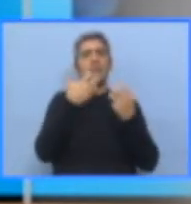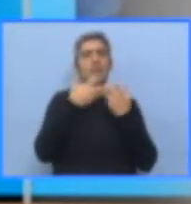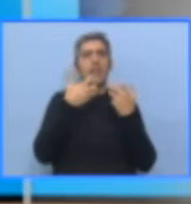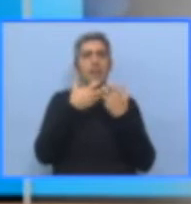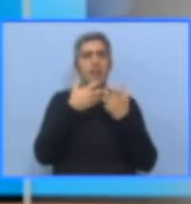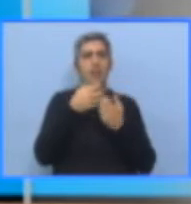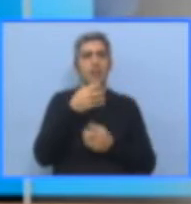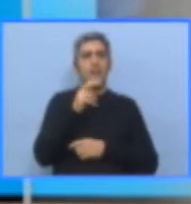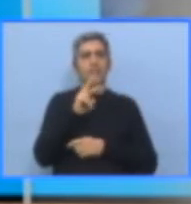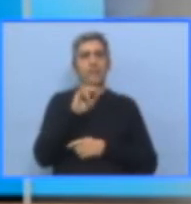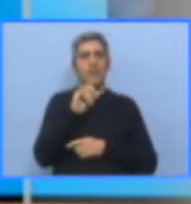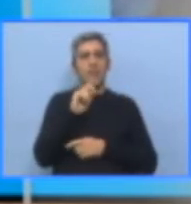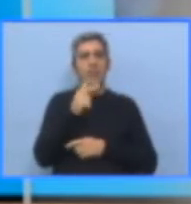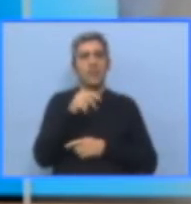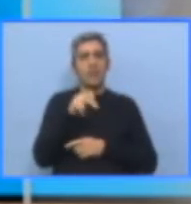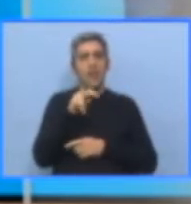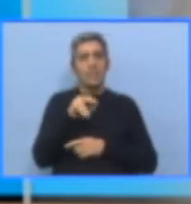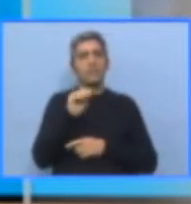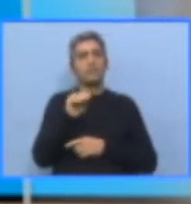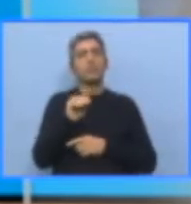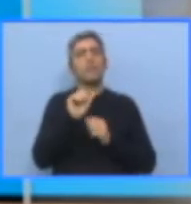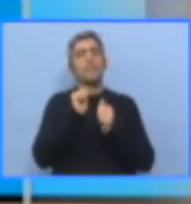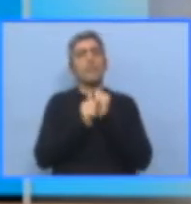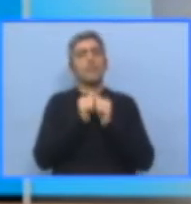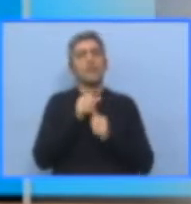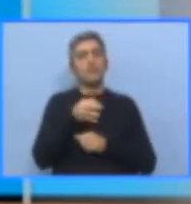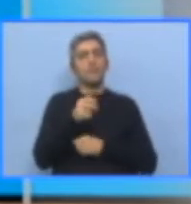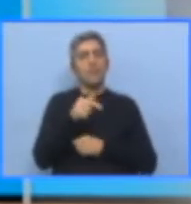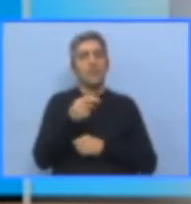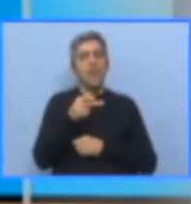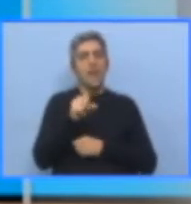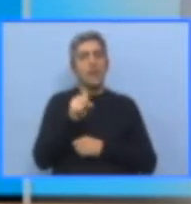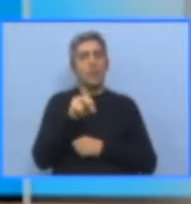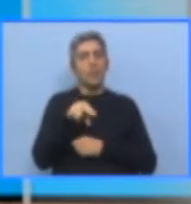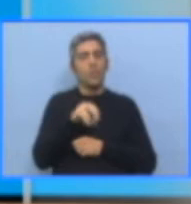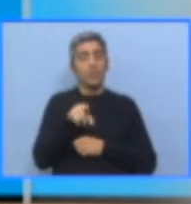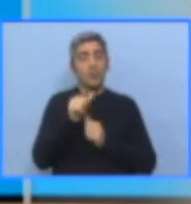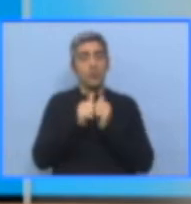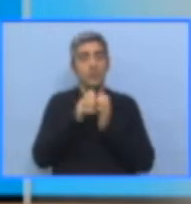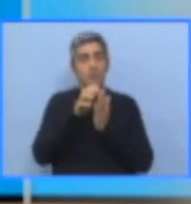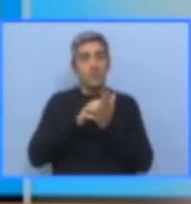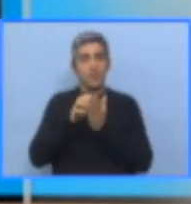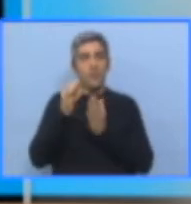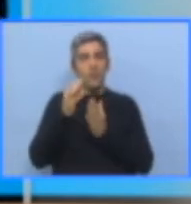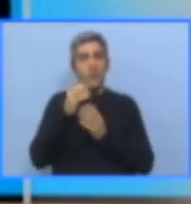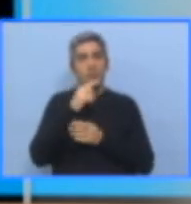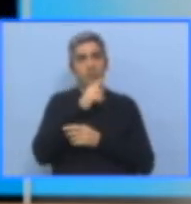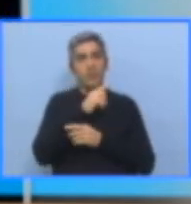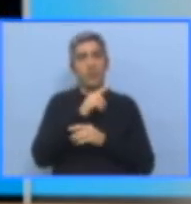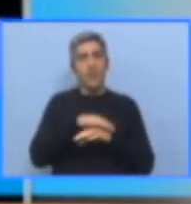do Pentágono, que, no fundo, esses documentos que tinham sido encomendados pela